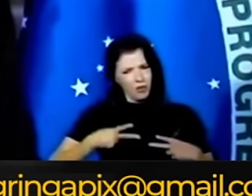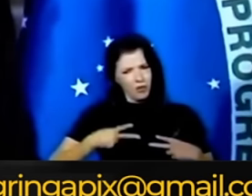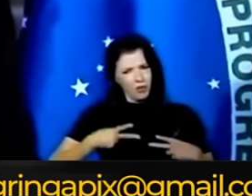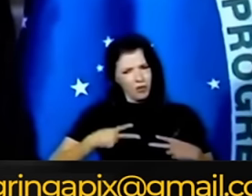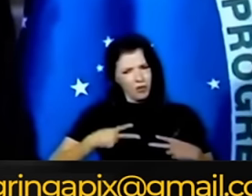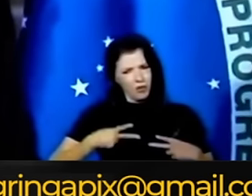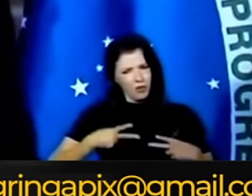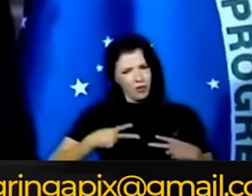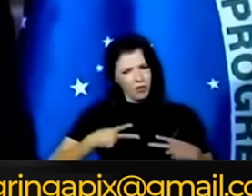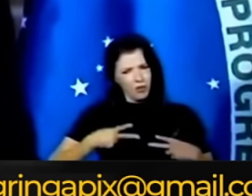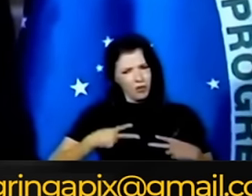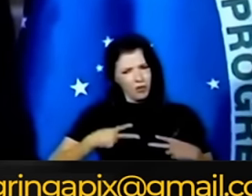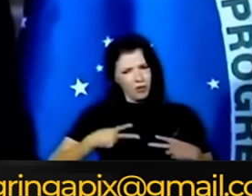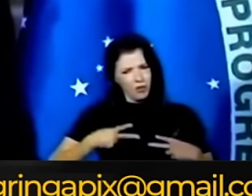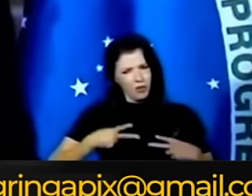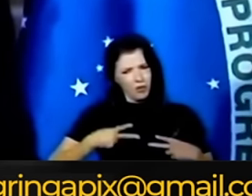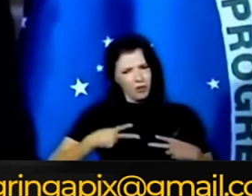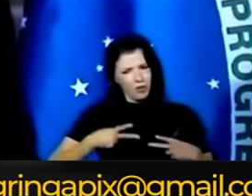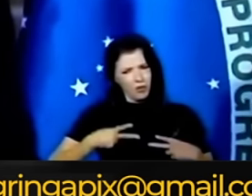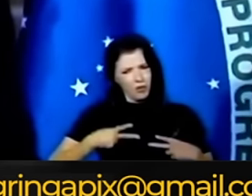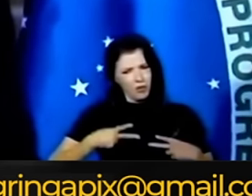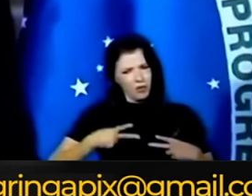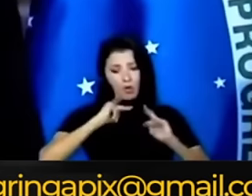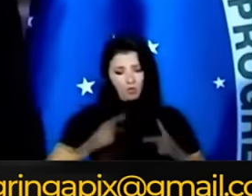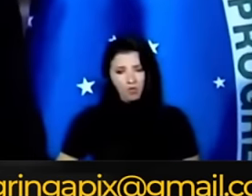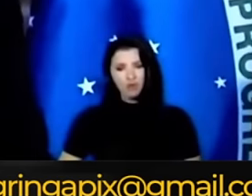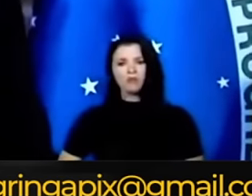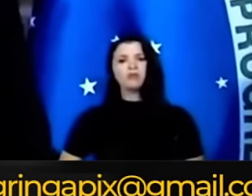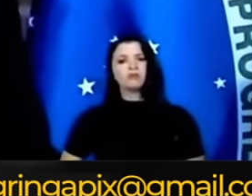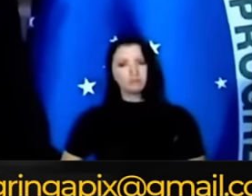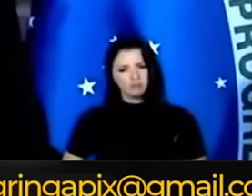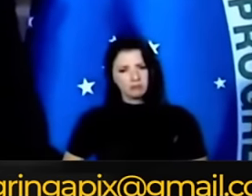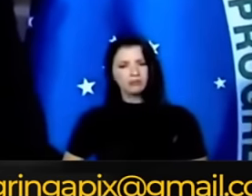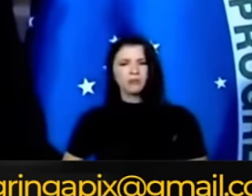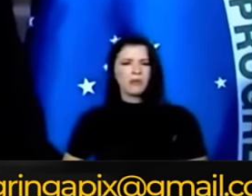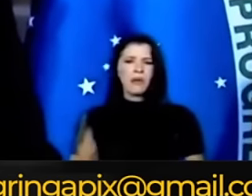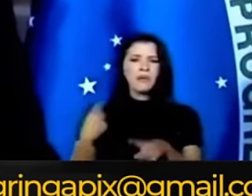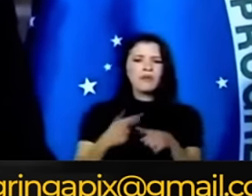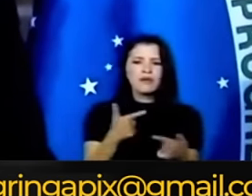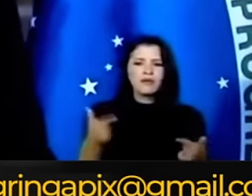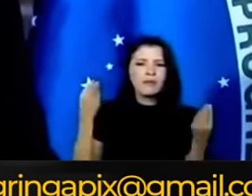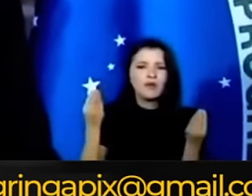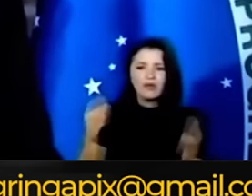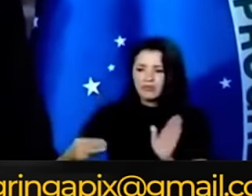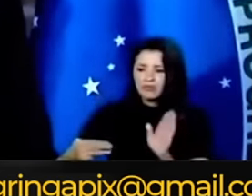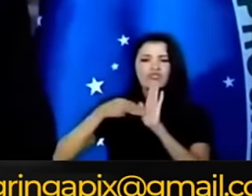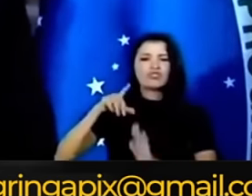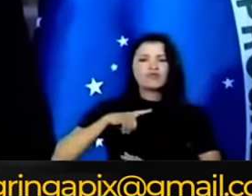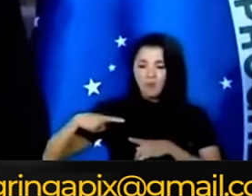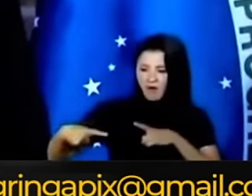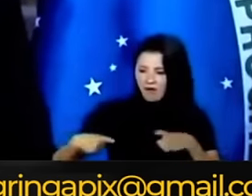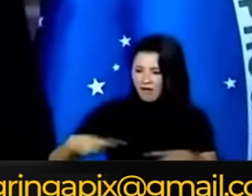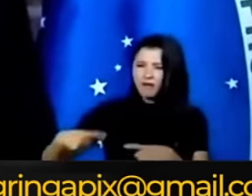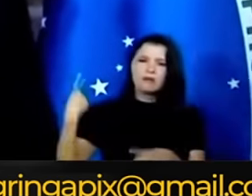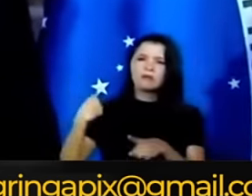humanista Aí ferrou ferrou de verdade tudo é de que não há porque haver Essa guerra não